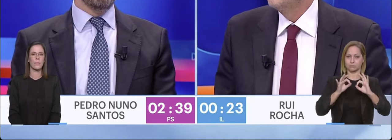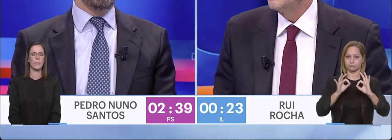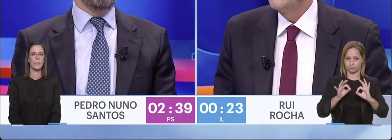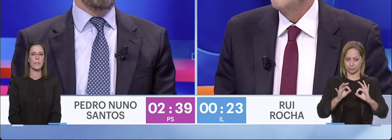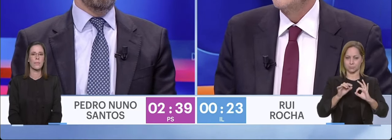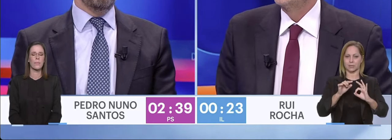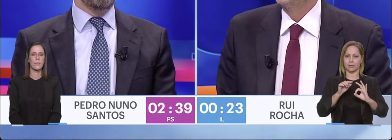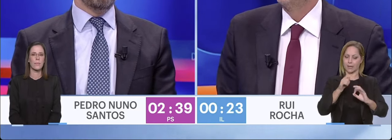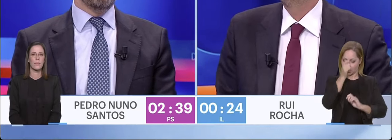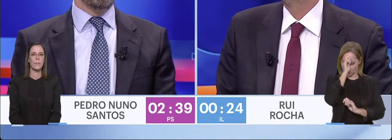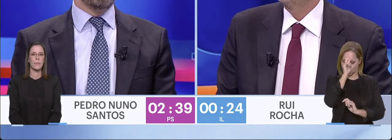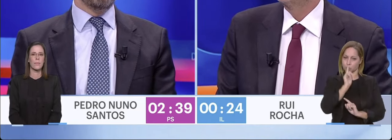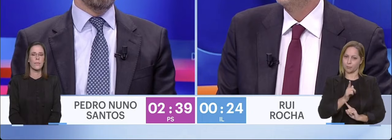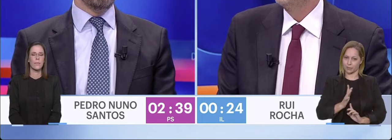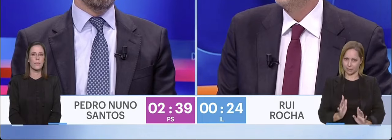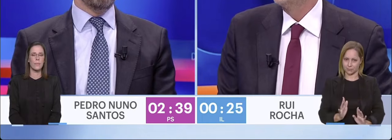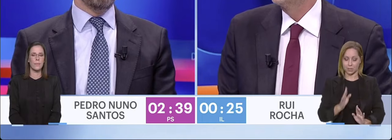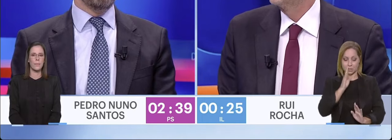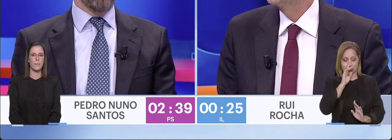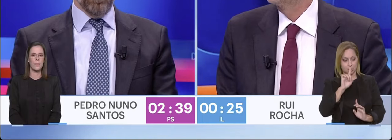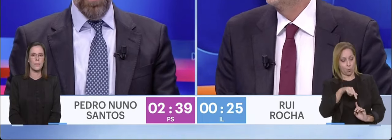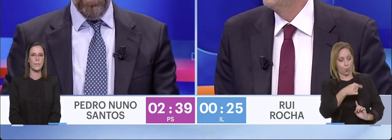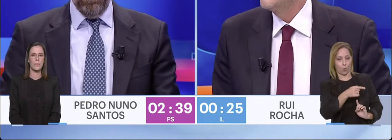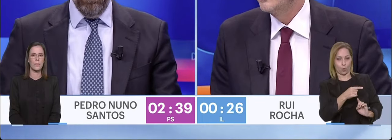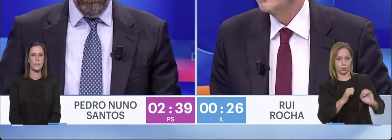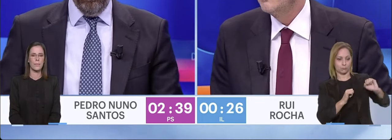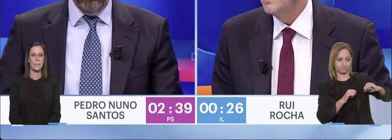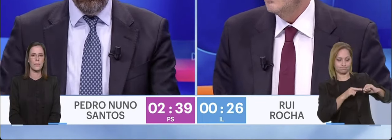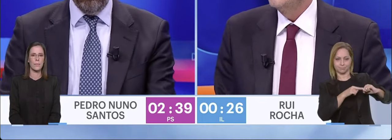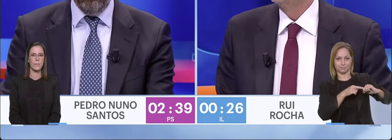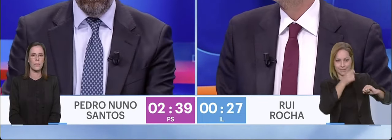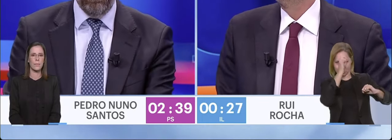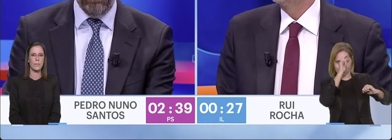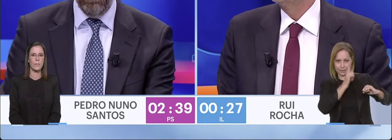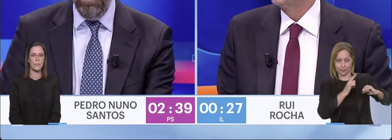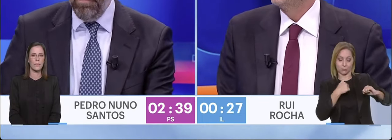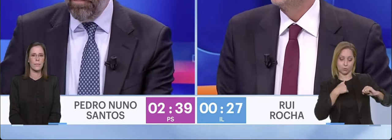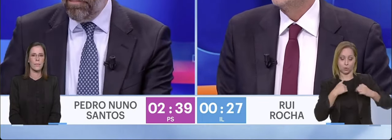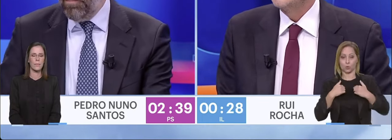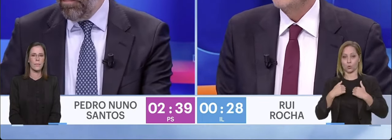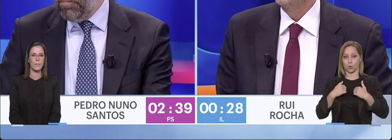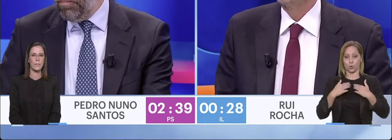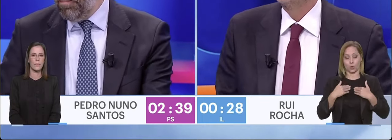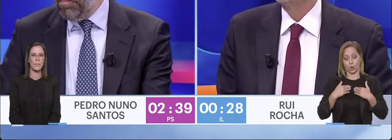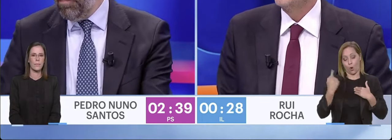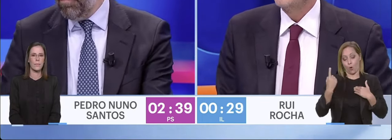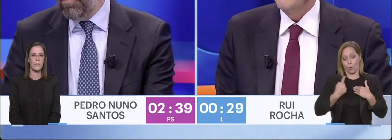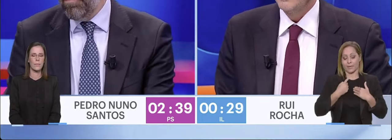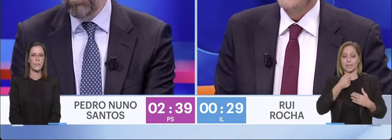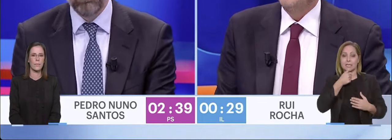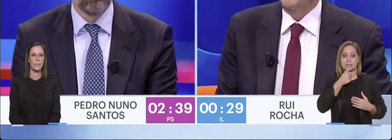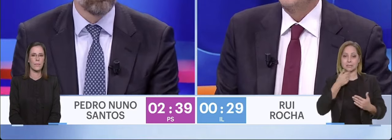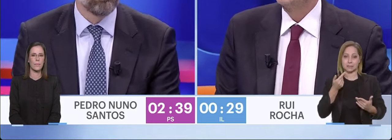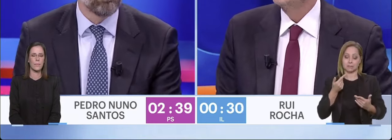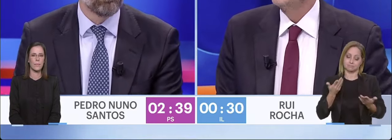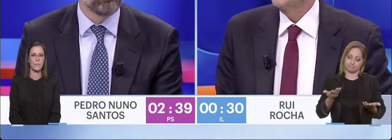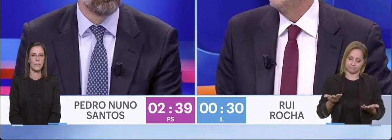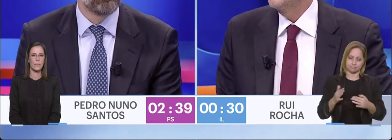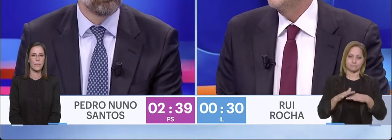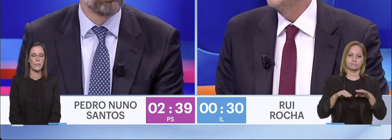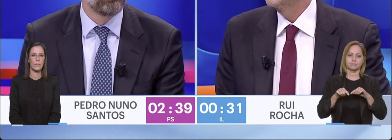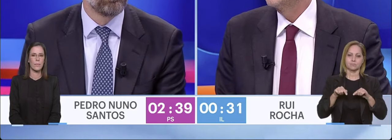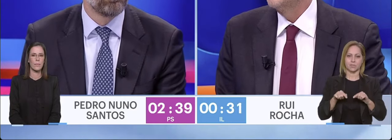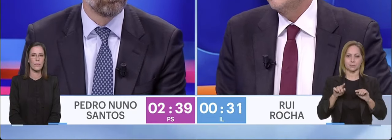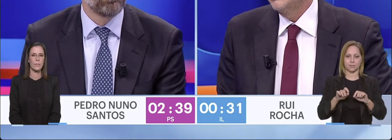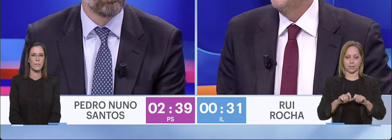que seja cumprido se a outra parte não o cumpre nós temos até a obrigação e de tomar uma uma decisão que foi a que foi tomada e portanto de